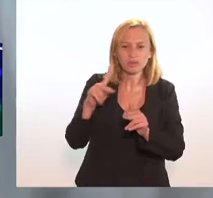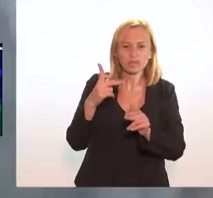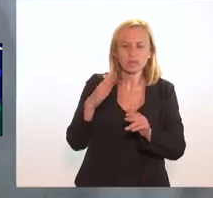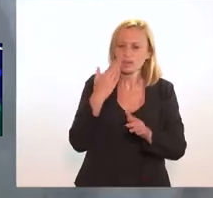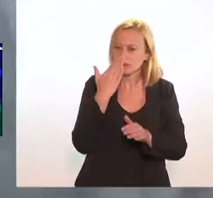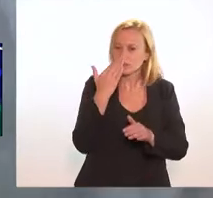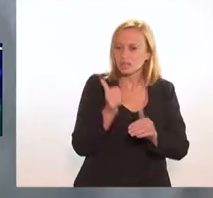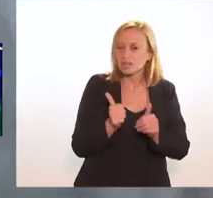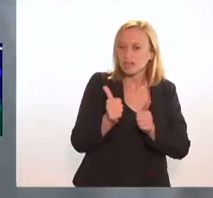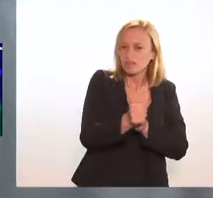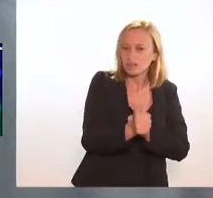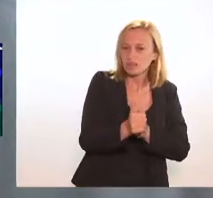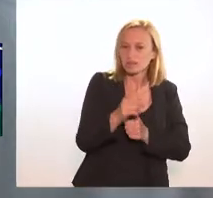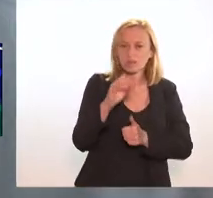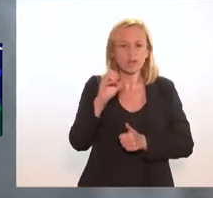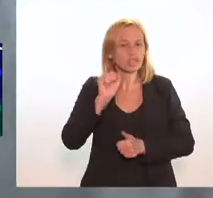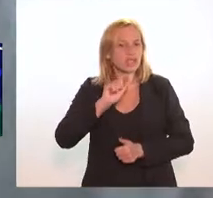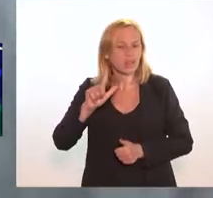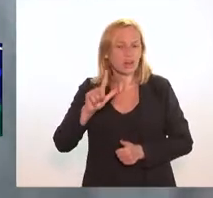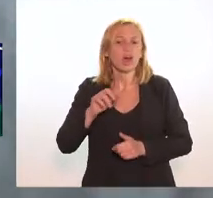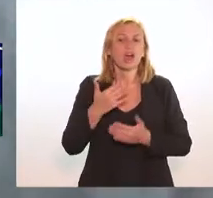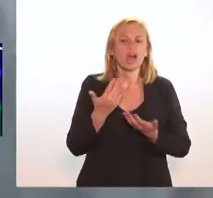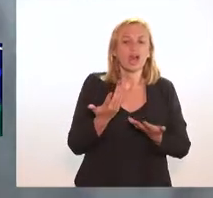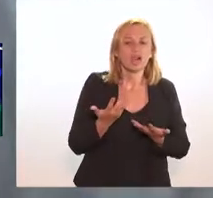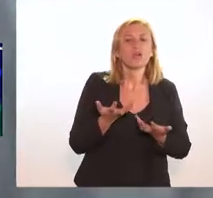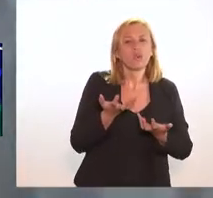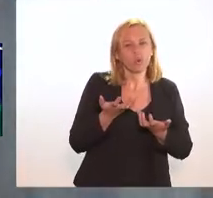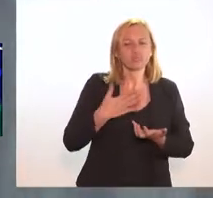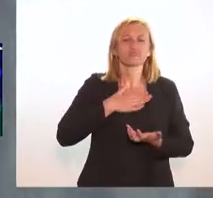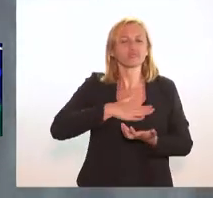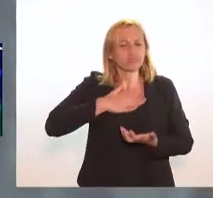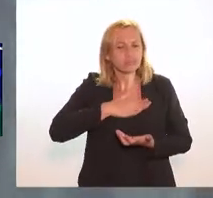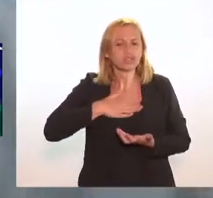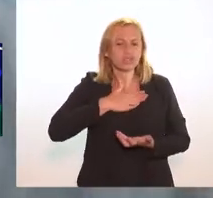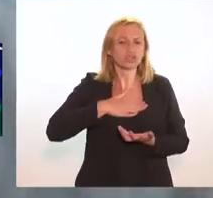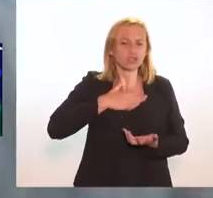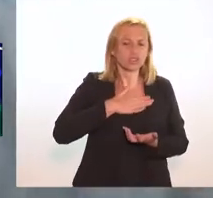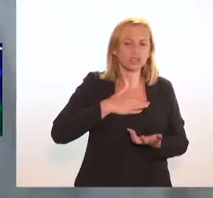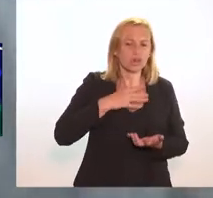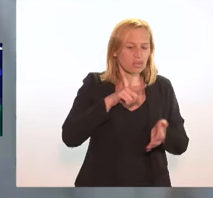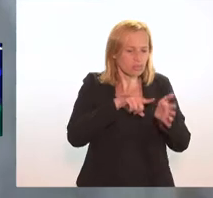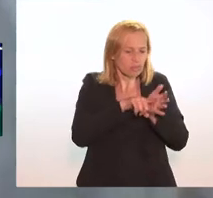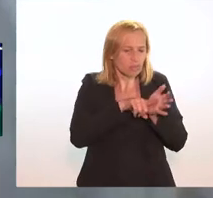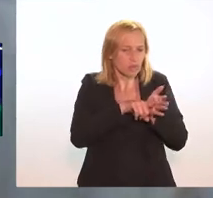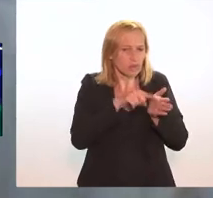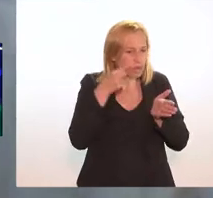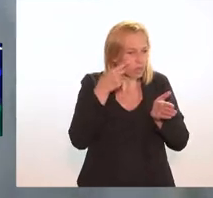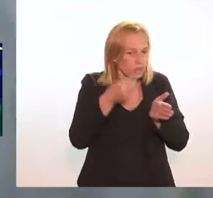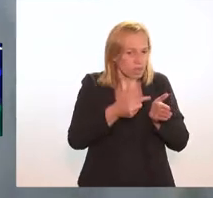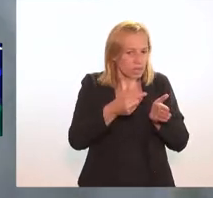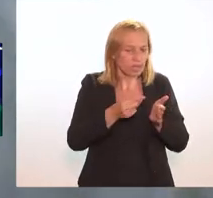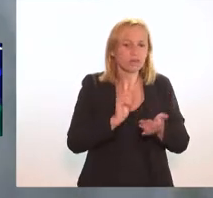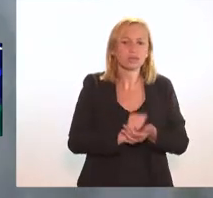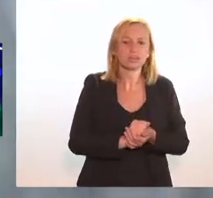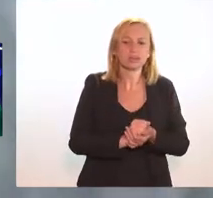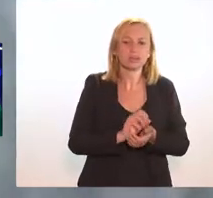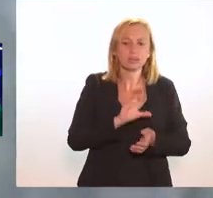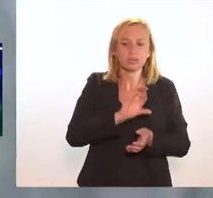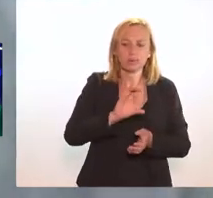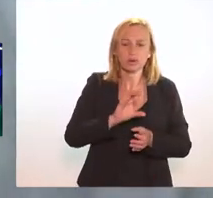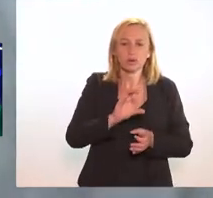frente do deputado Canella. De modo que eu gostaria de pedir a Vossa Excelência que verificasse aí na Comissão de Justiça que o nosso